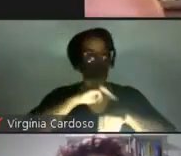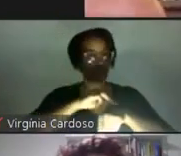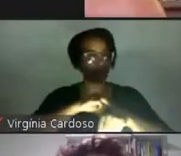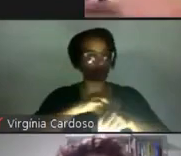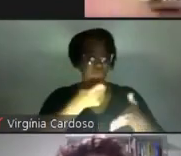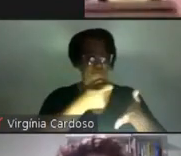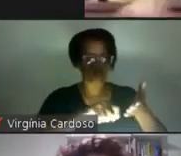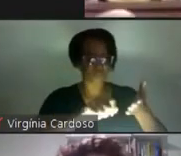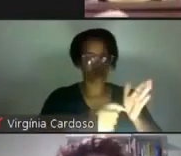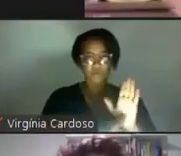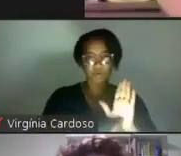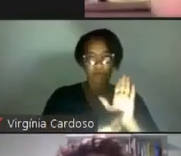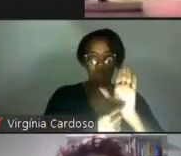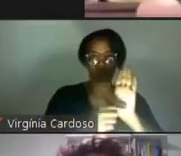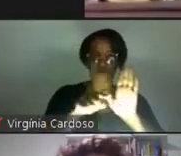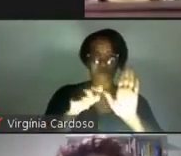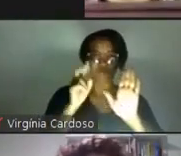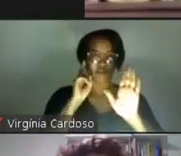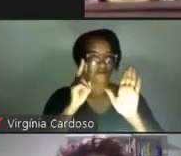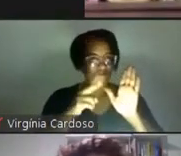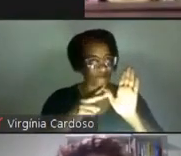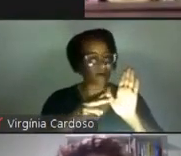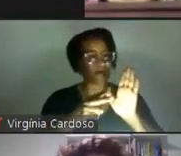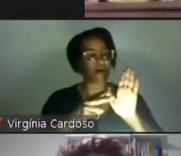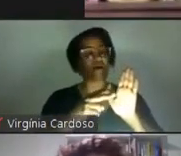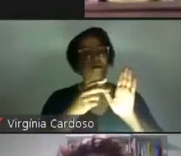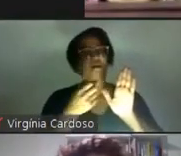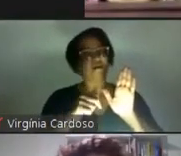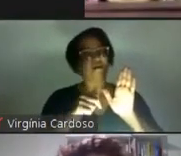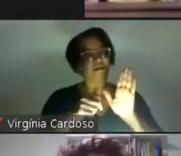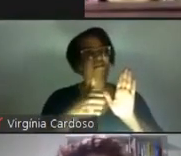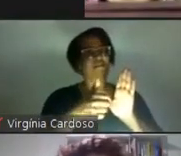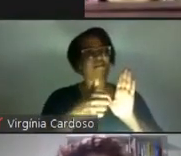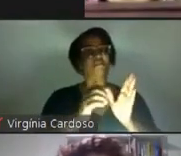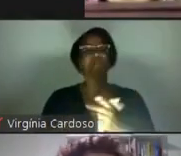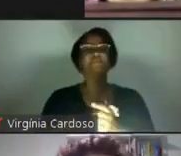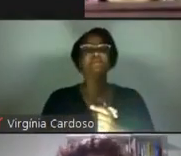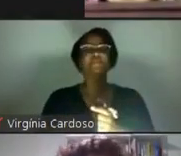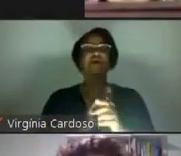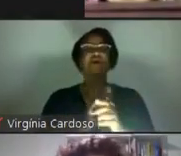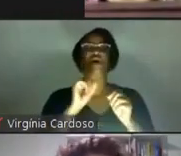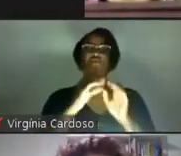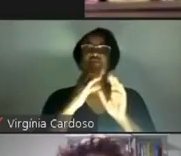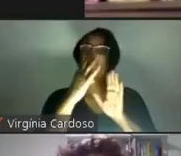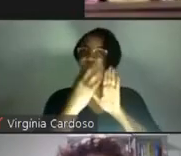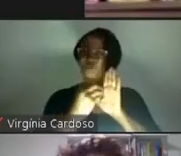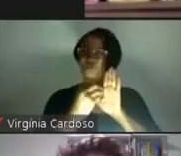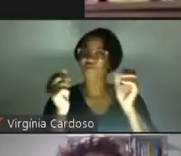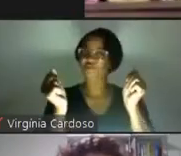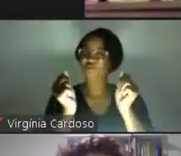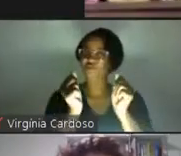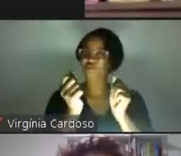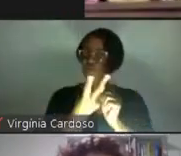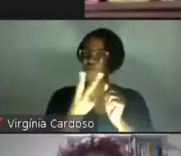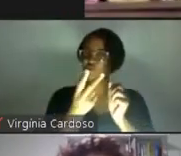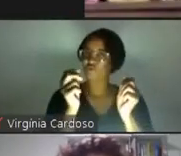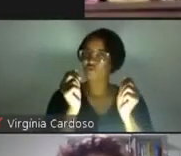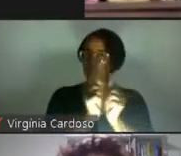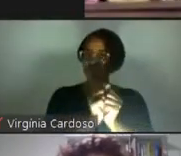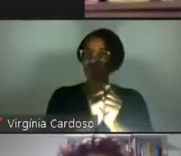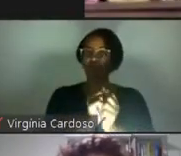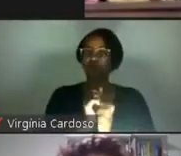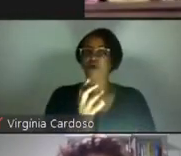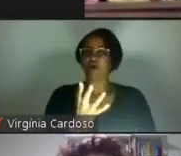autógrafo para ela dar aquela conferida, e aí você faz um print que seria a foto de vocês dois juntos, sabe? Porque aí é um jeito de